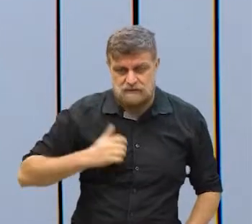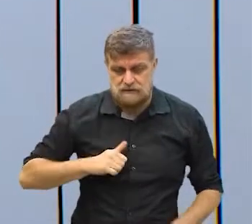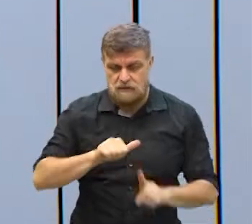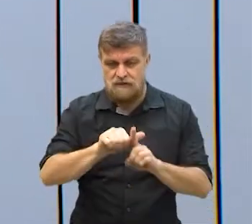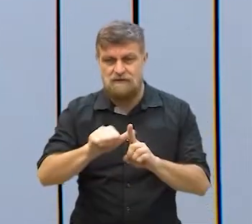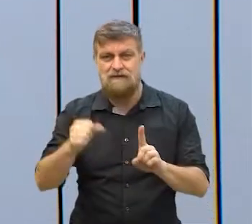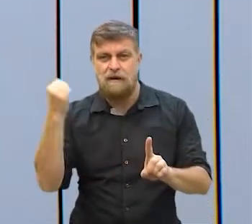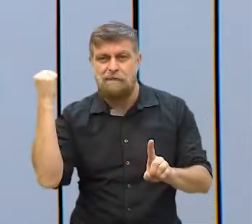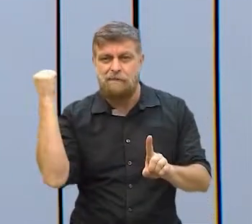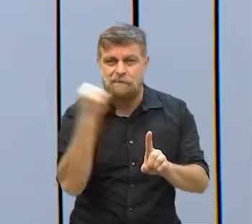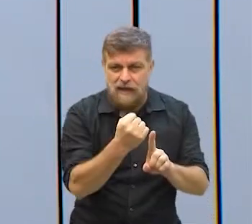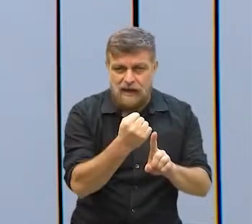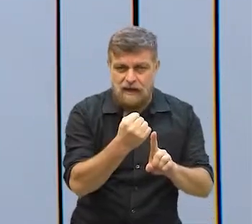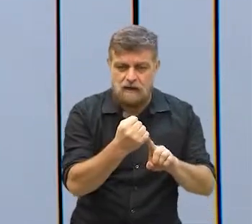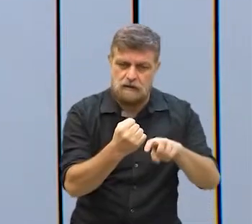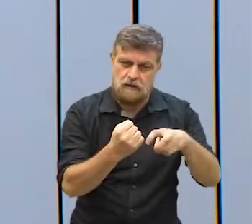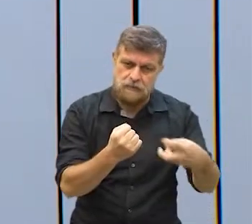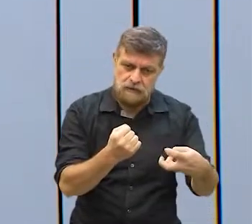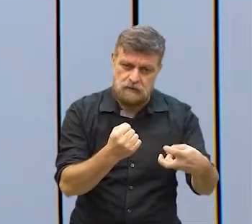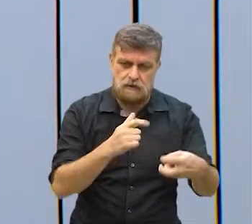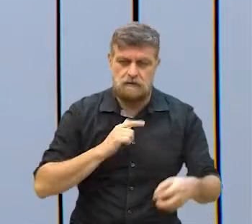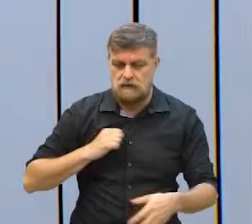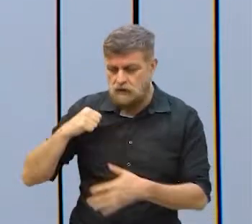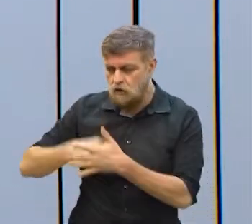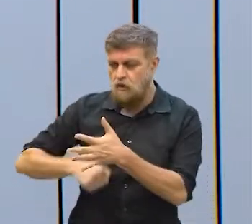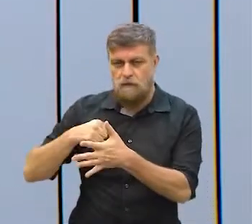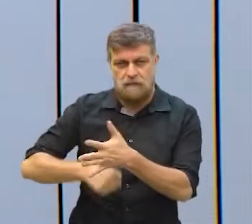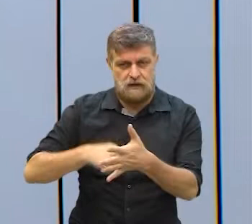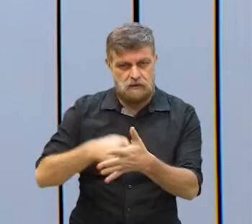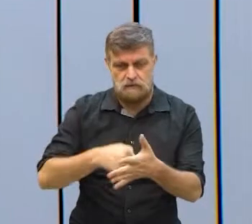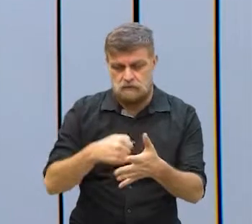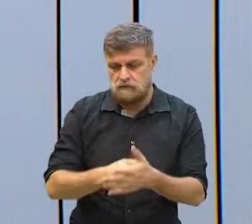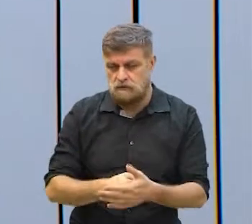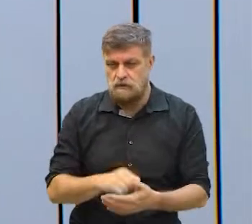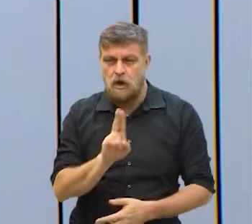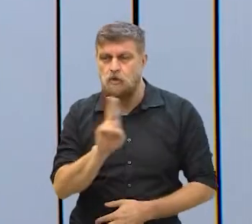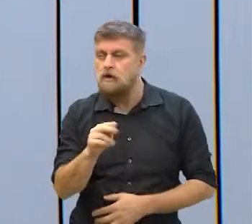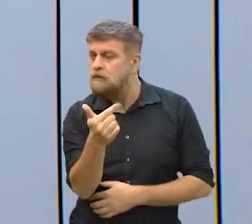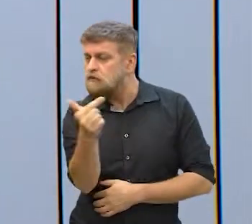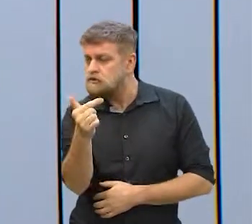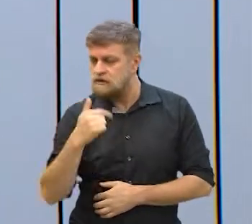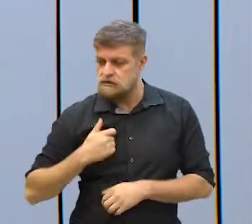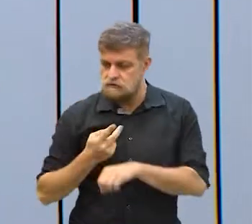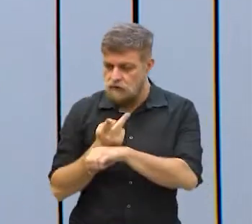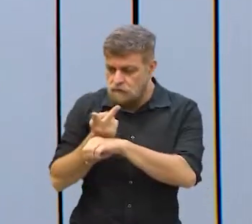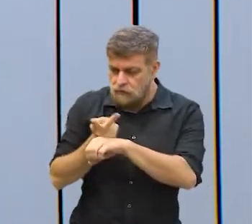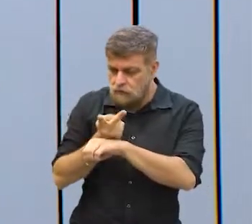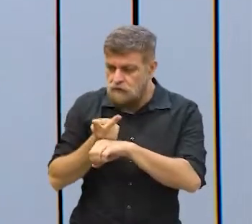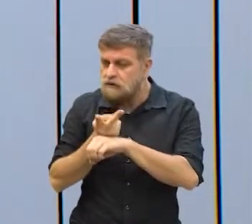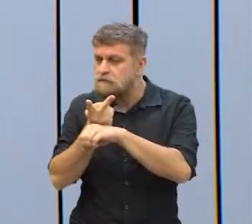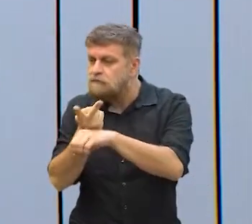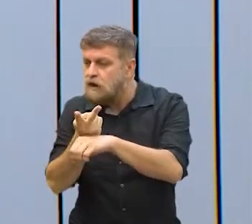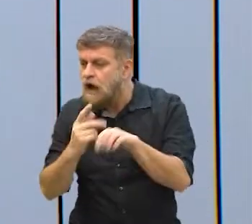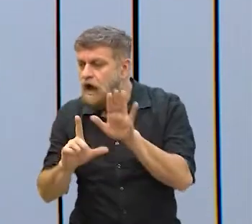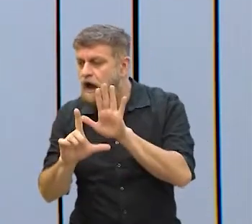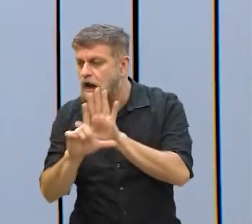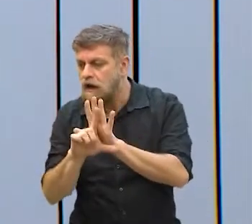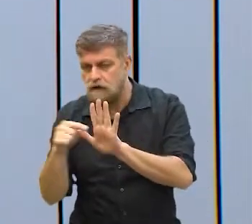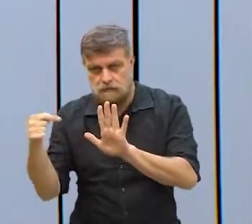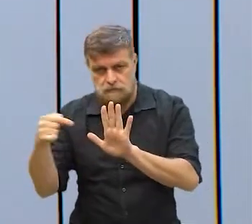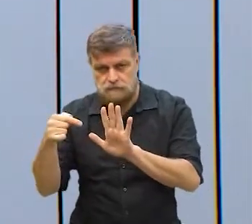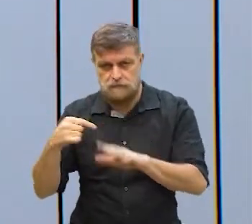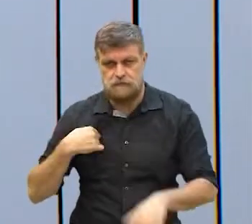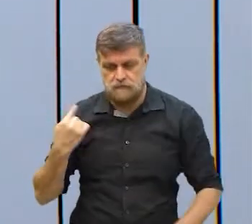muito feminicídio, né? Que é uma luta que tem há tempos, mas não tinha nome. E hoje, então, a gente foi buscar essa lei